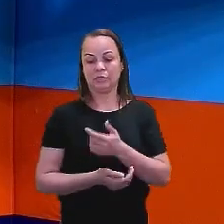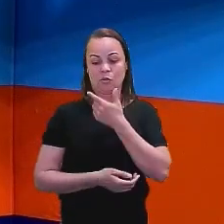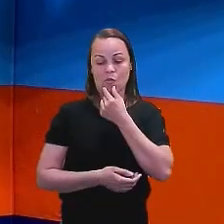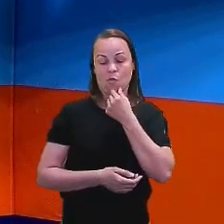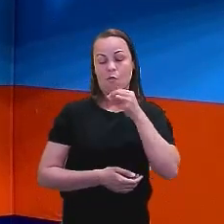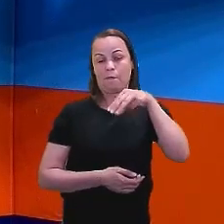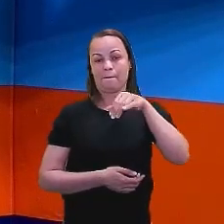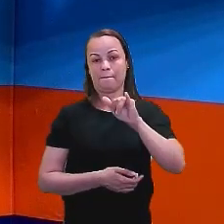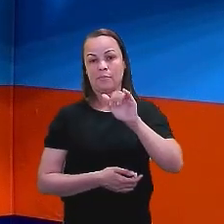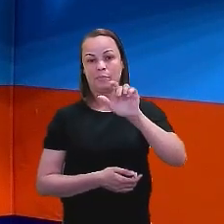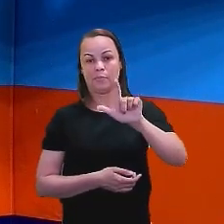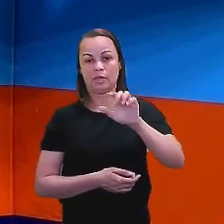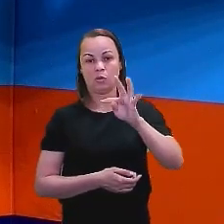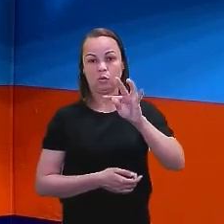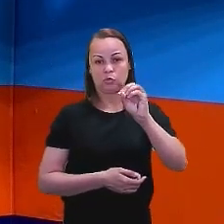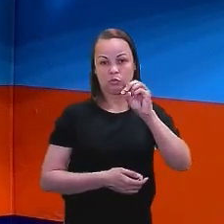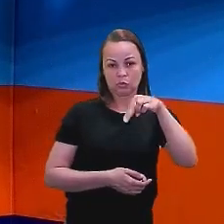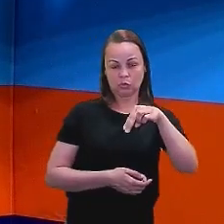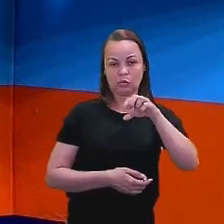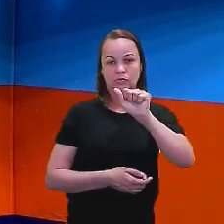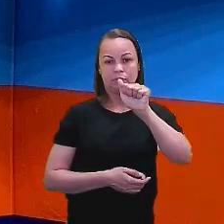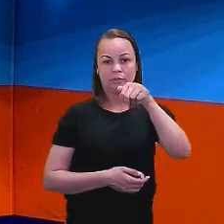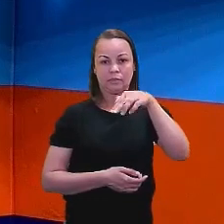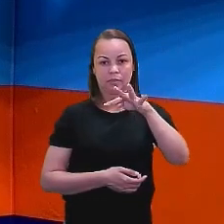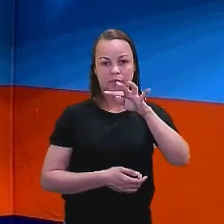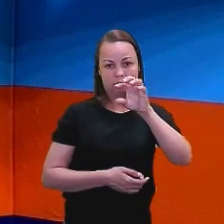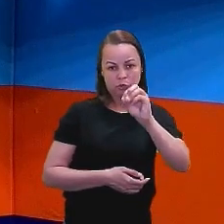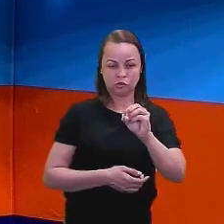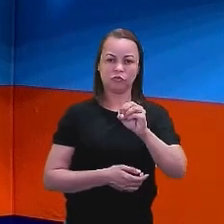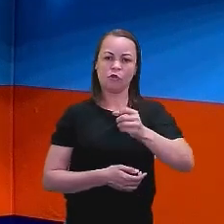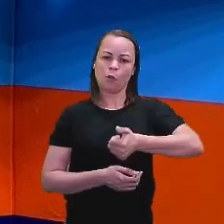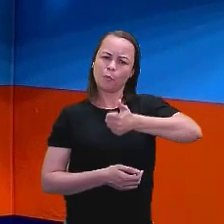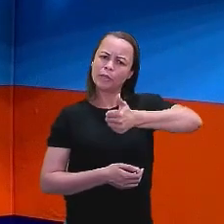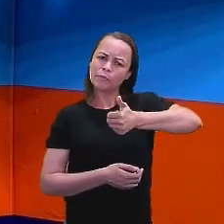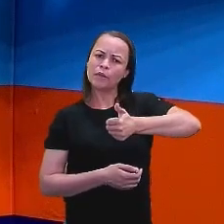o primeiro brasileiro a ganhar um prêmio de